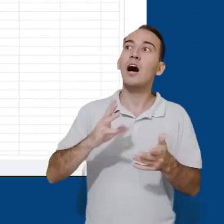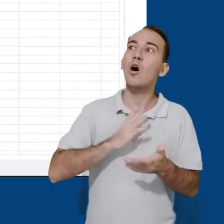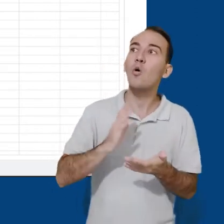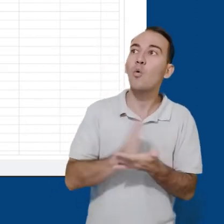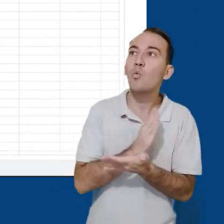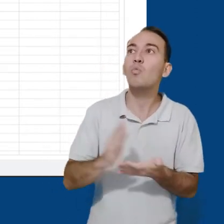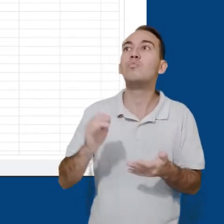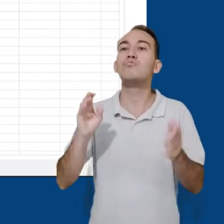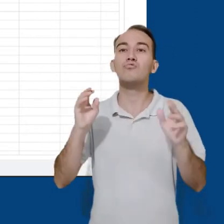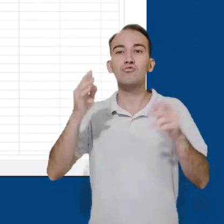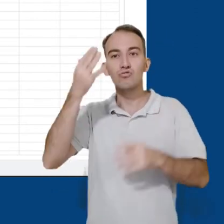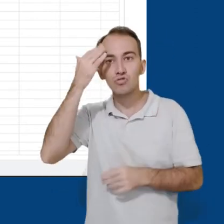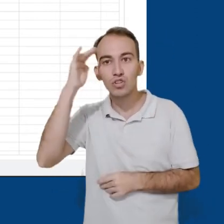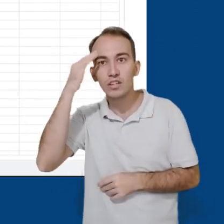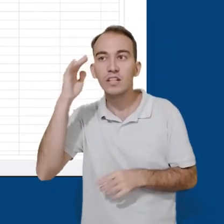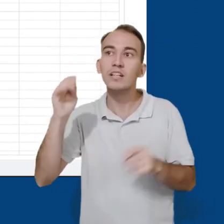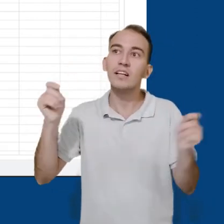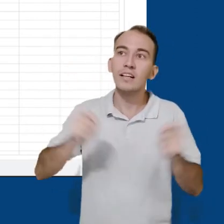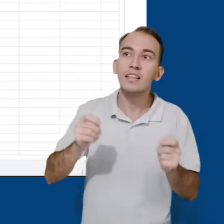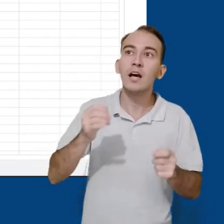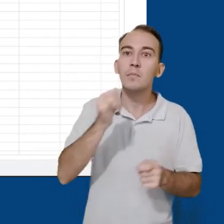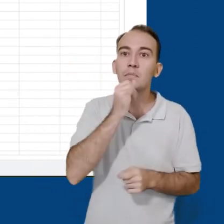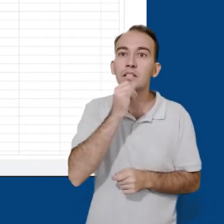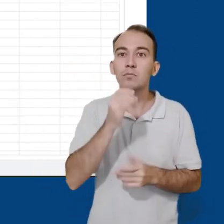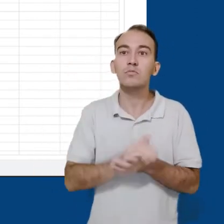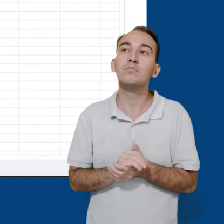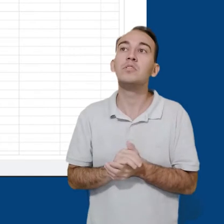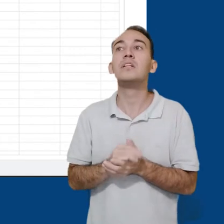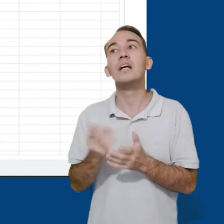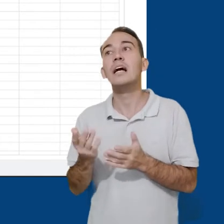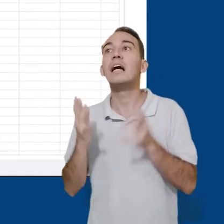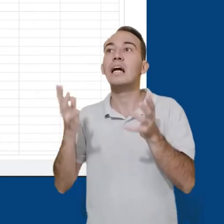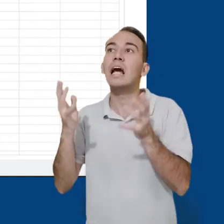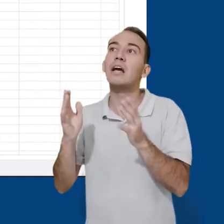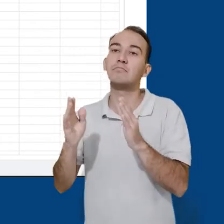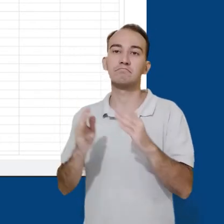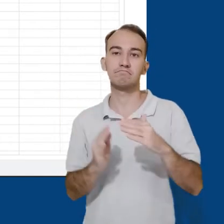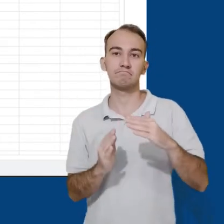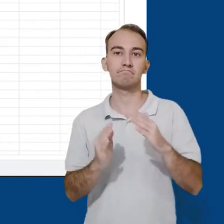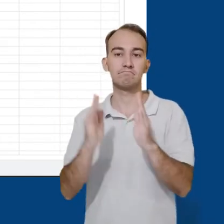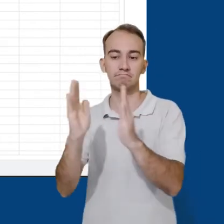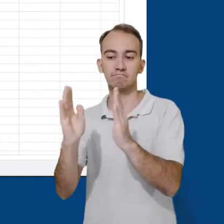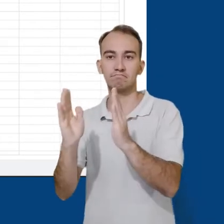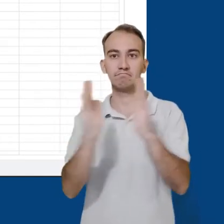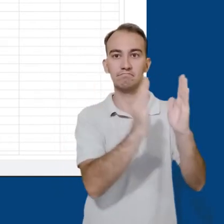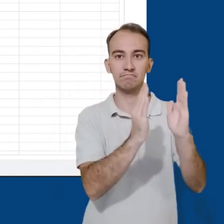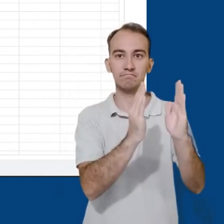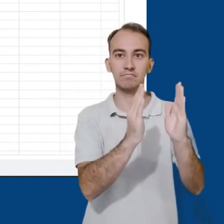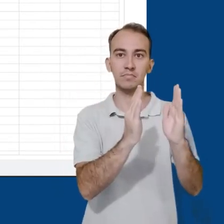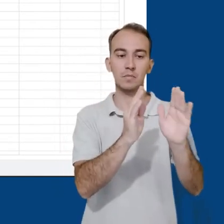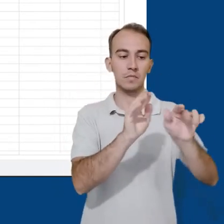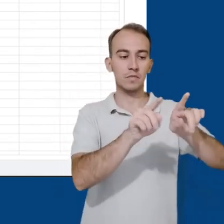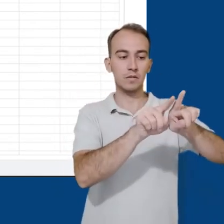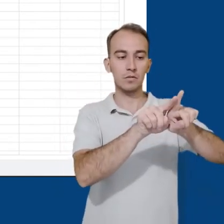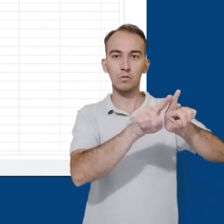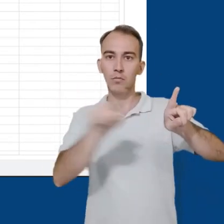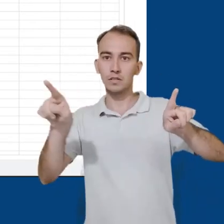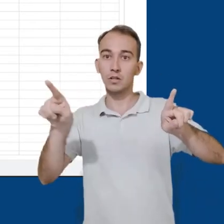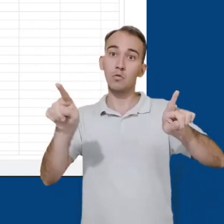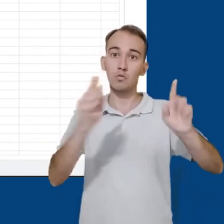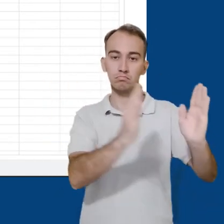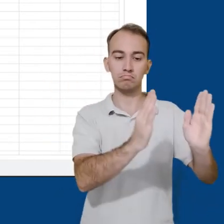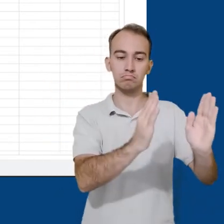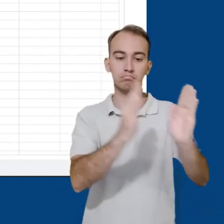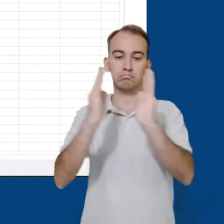primeira já conhecida editores de textos nos permite definir em qual lado nosso texto ficará se será alinhado à esquerda